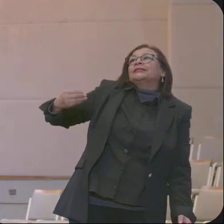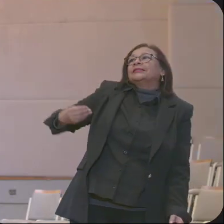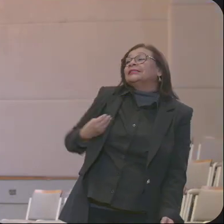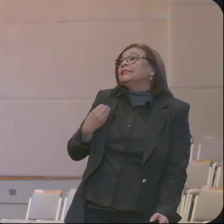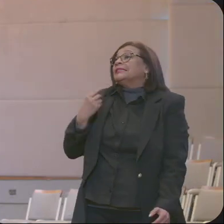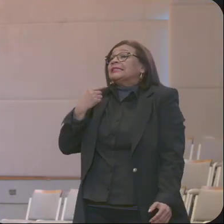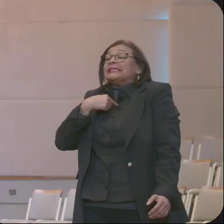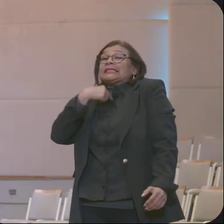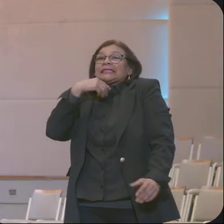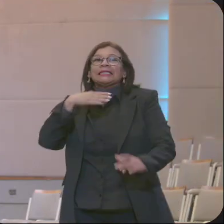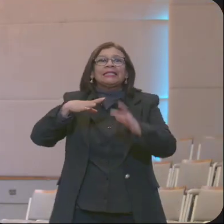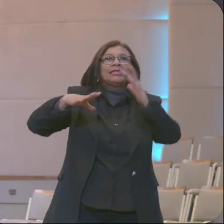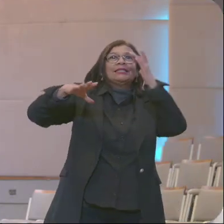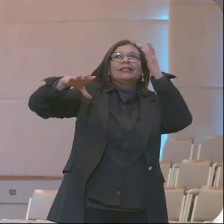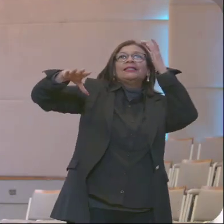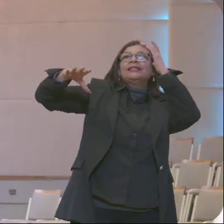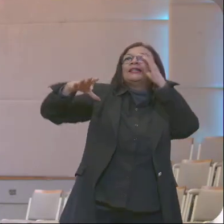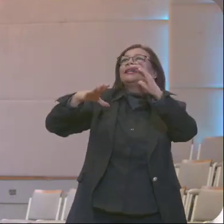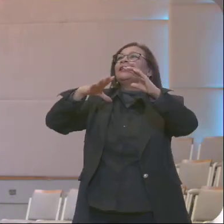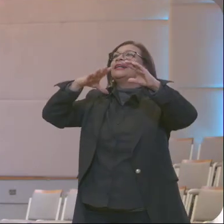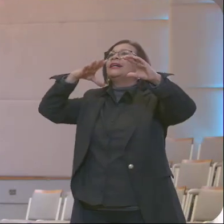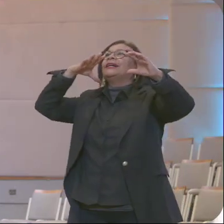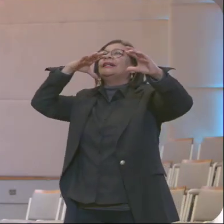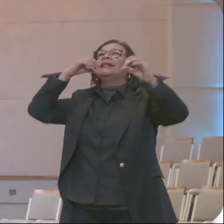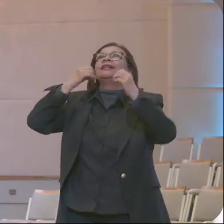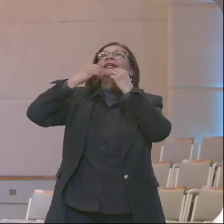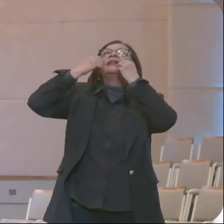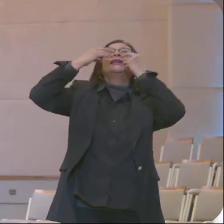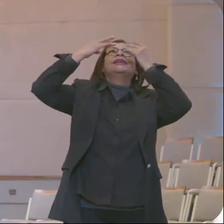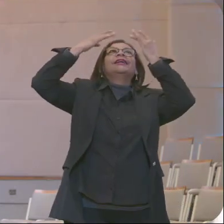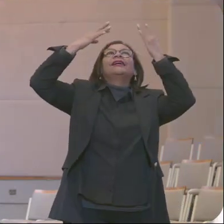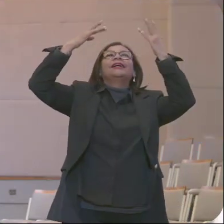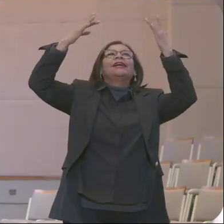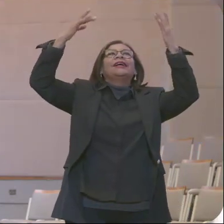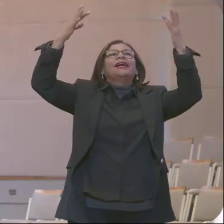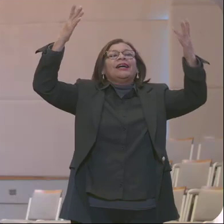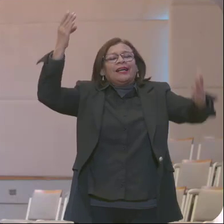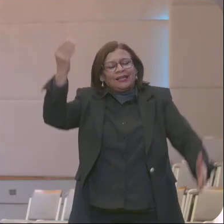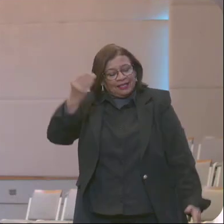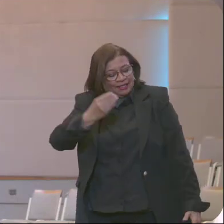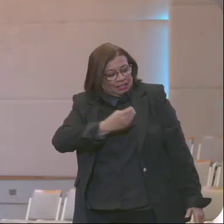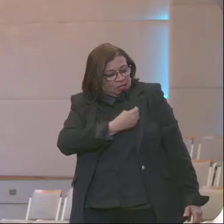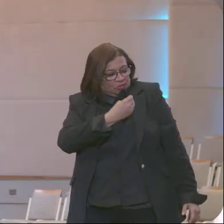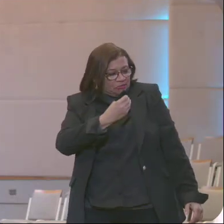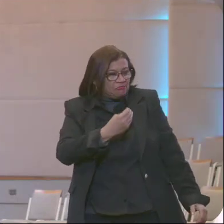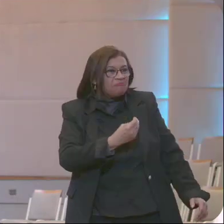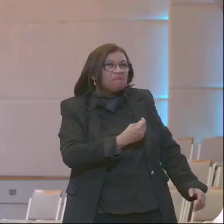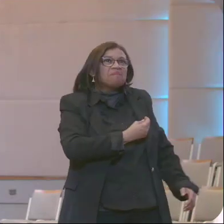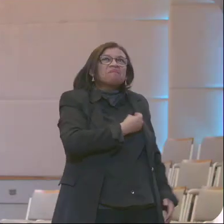tenho, eu cantarei a bondade.